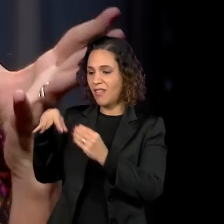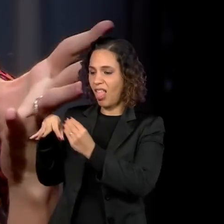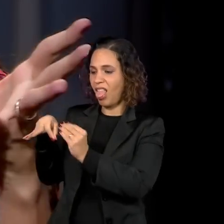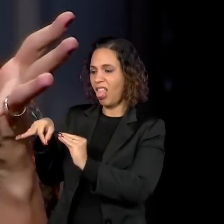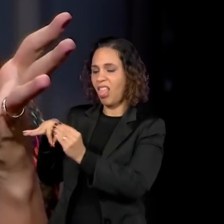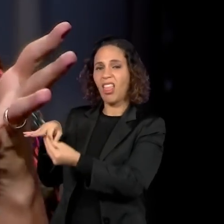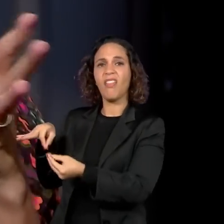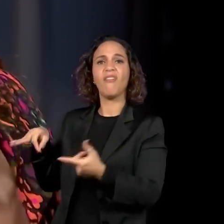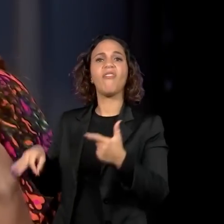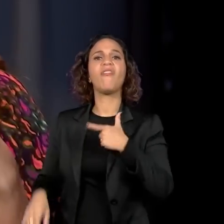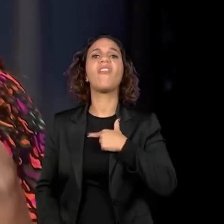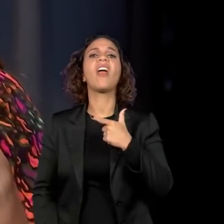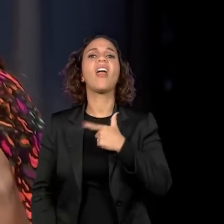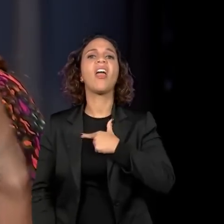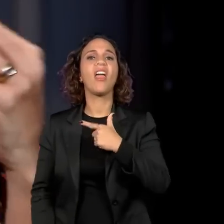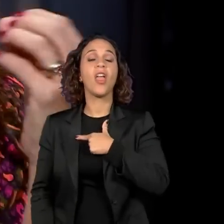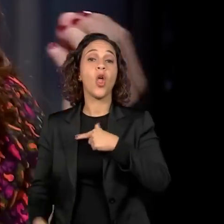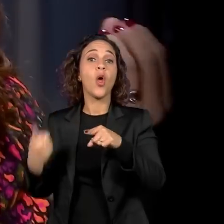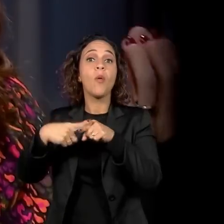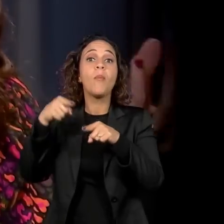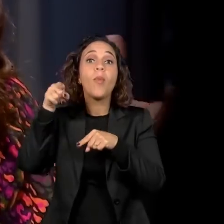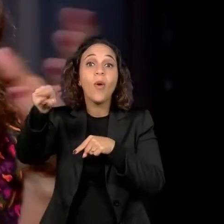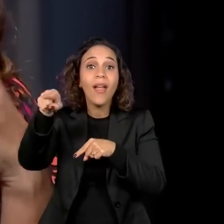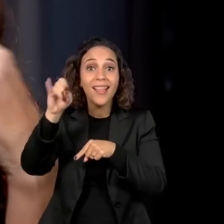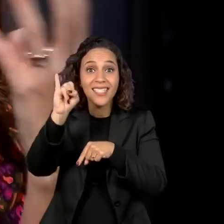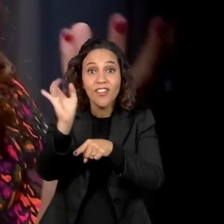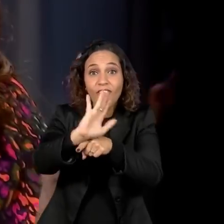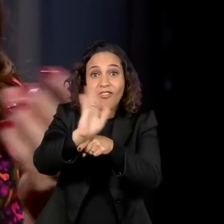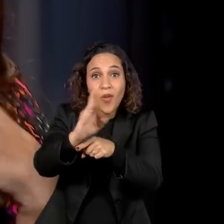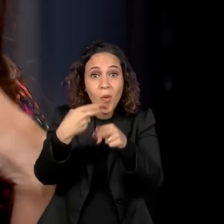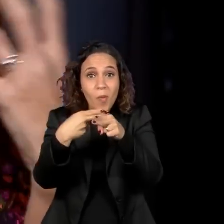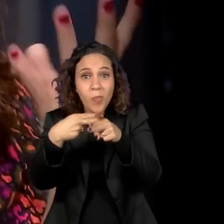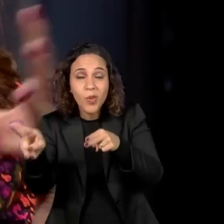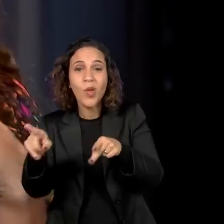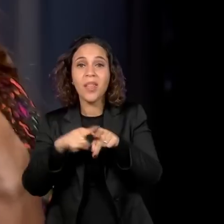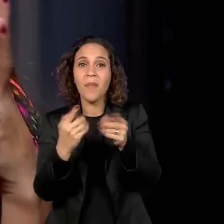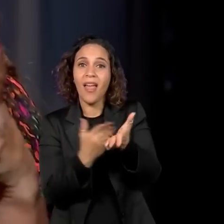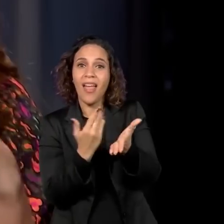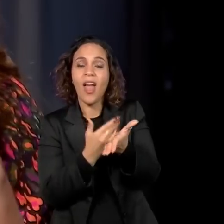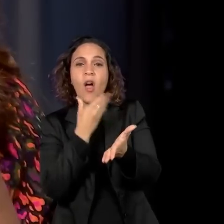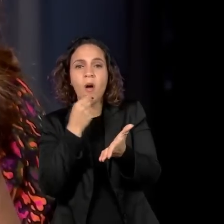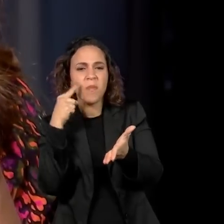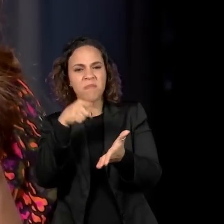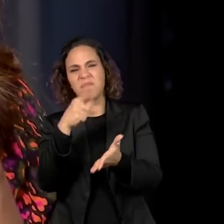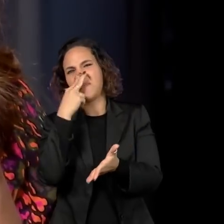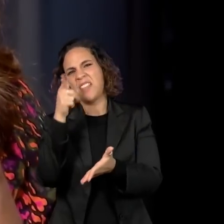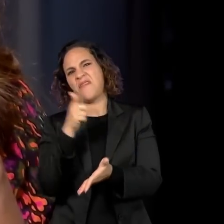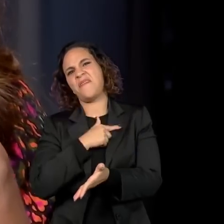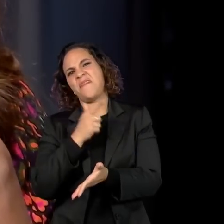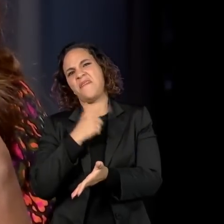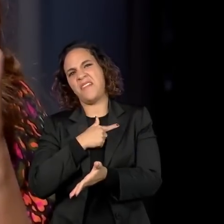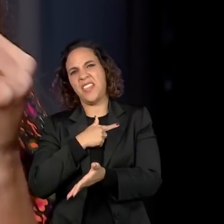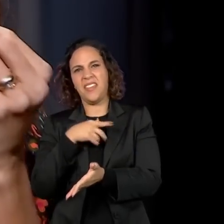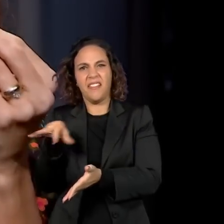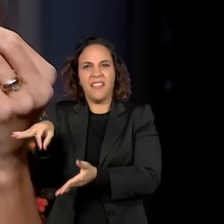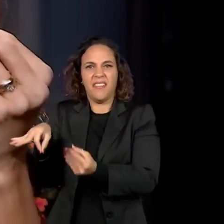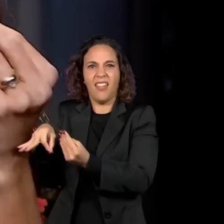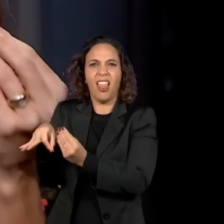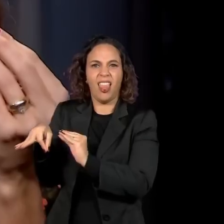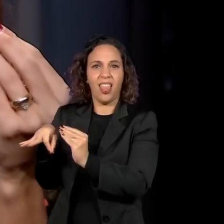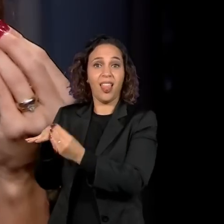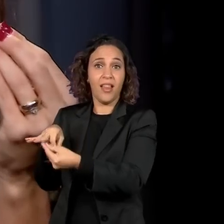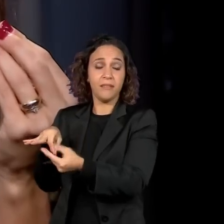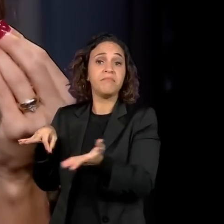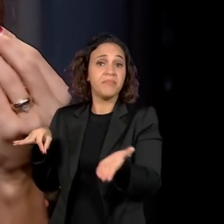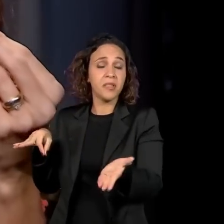no padrão, né, da pornografia ou no padrão do que eram as revistas masculinas, etc. Então, a expectativa que se tem de